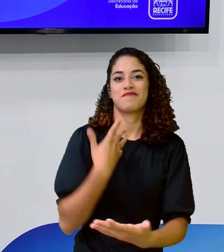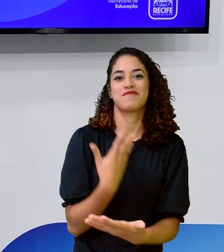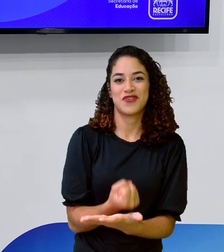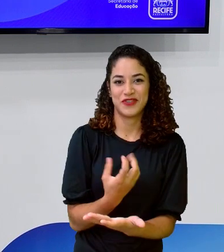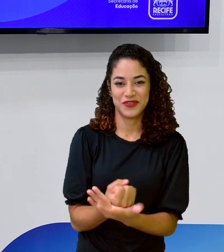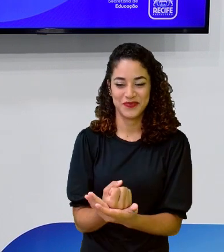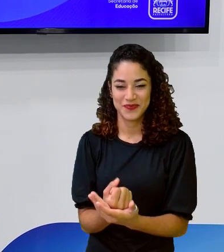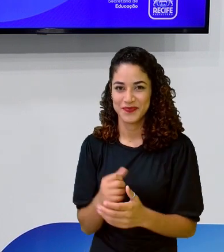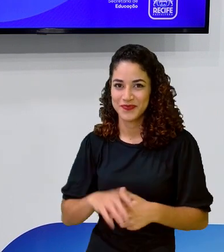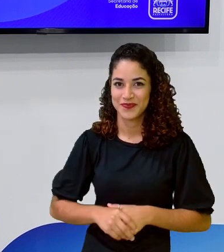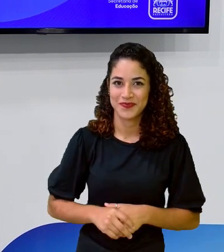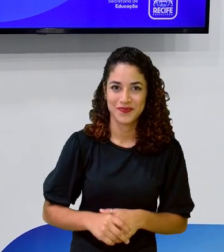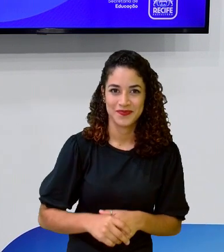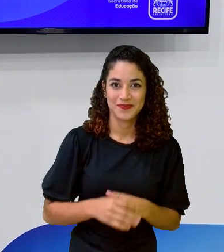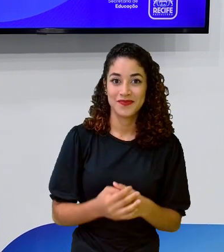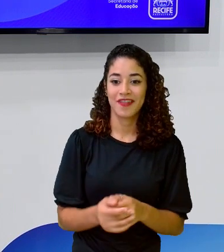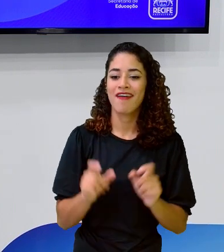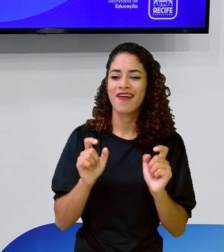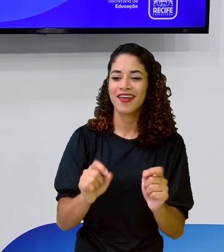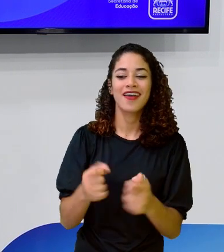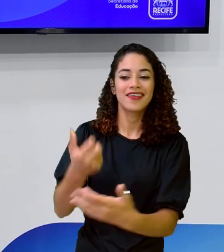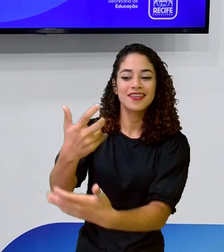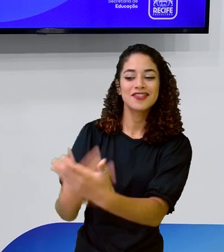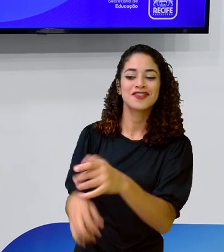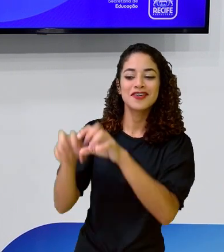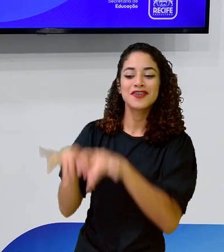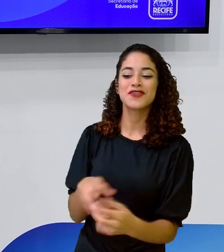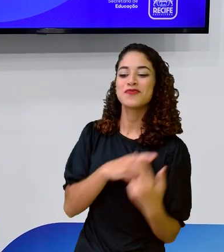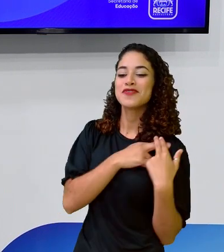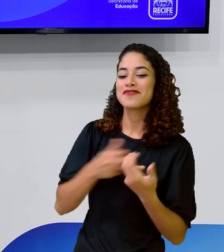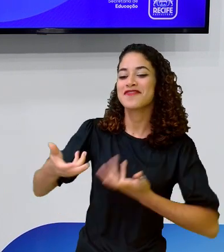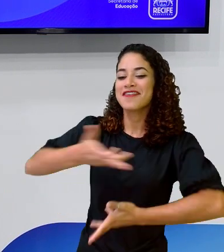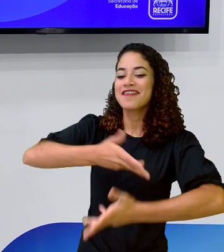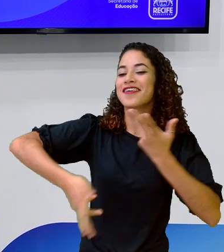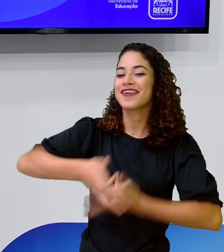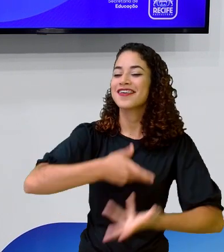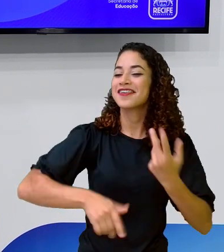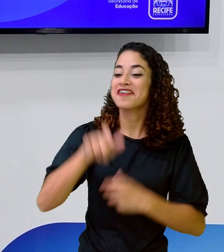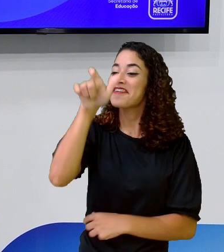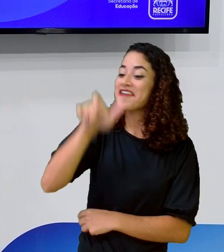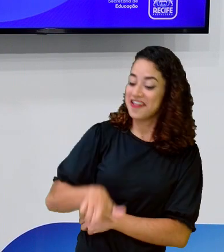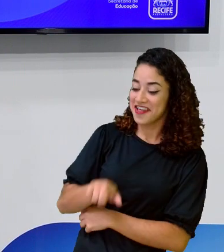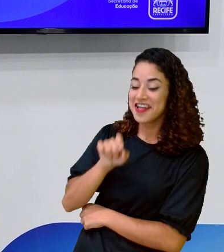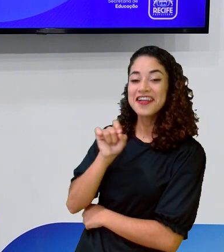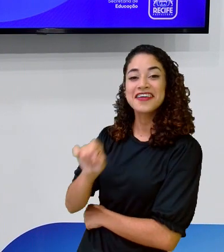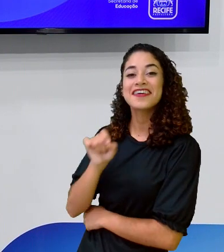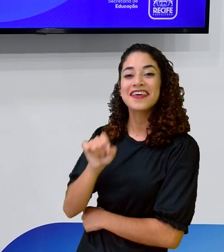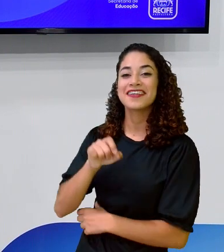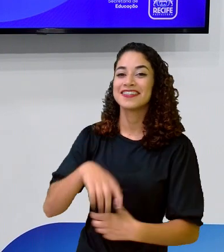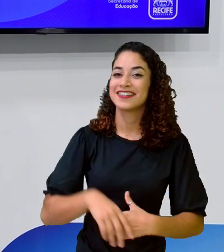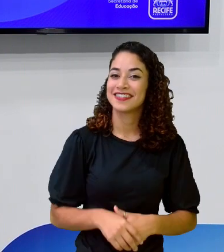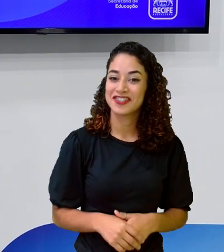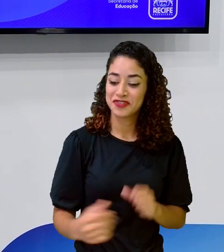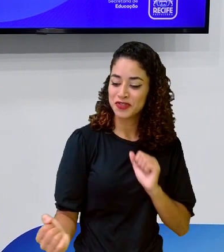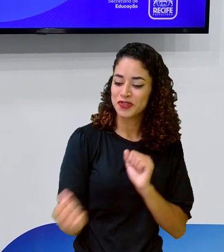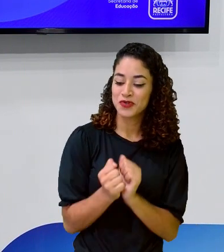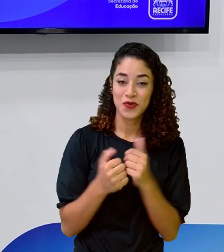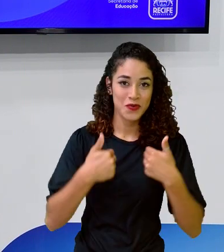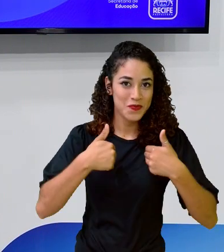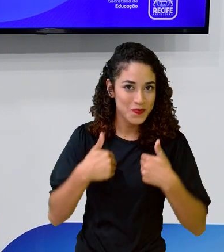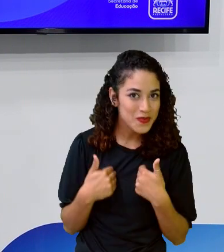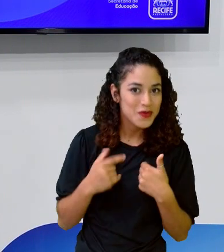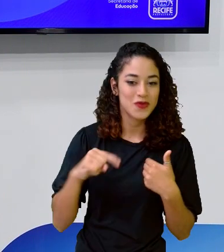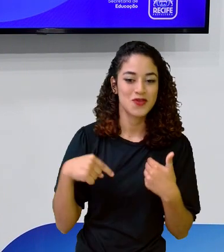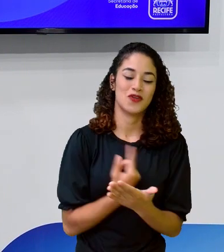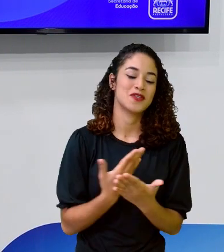aplicativo. Quem está no nosso chat, fazendo essa interação, que vai aqui participar comigo, da